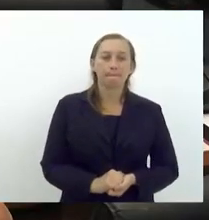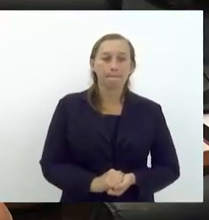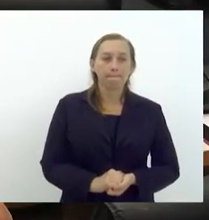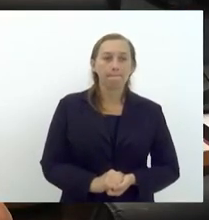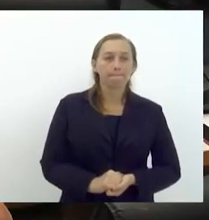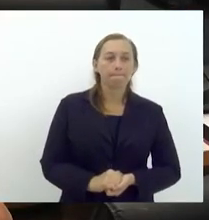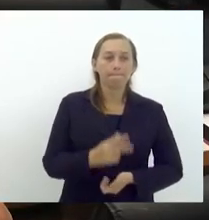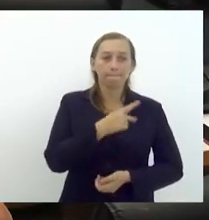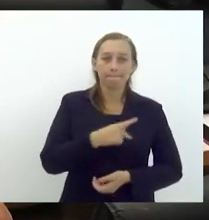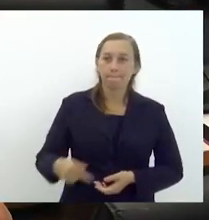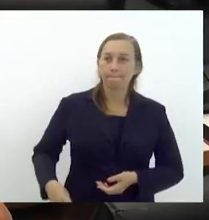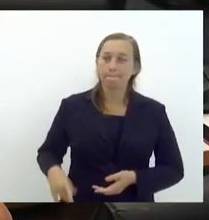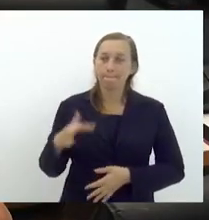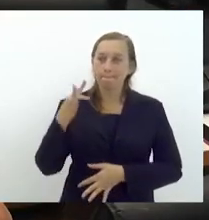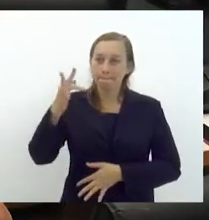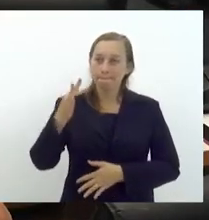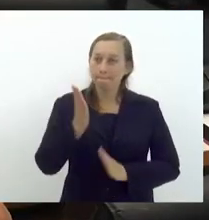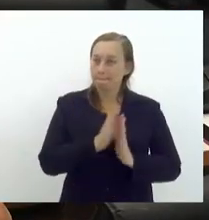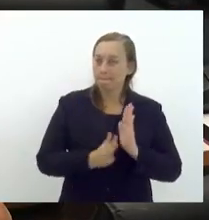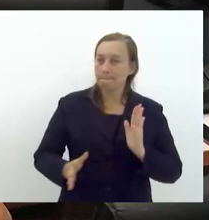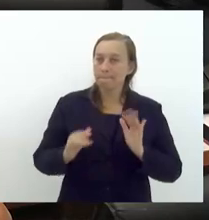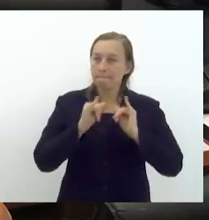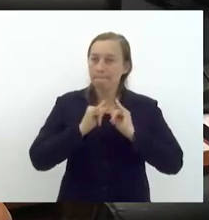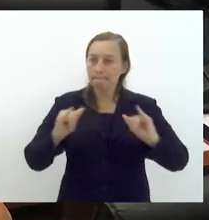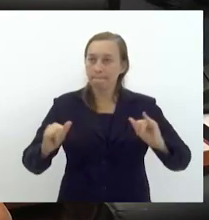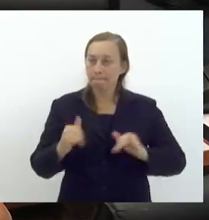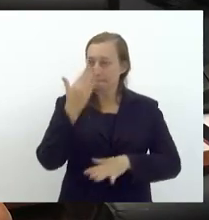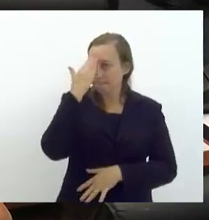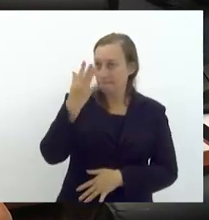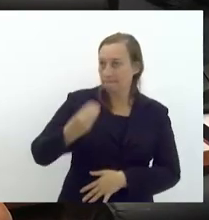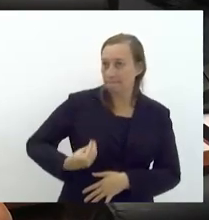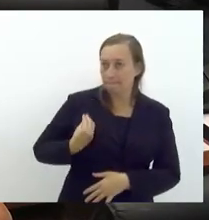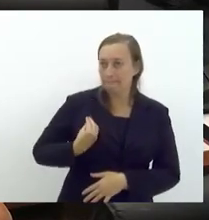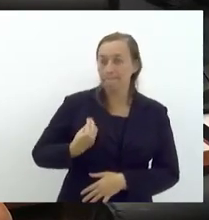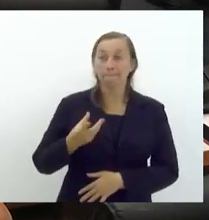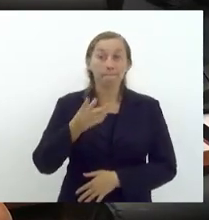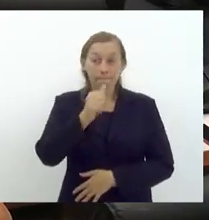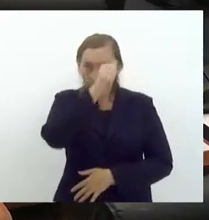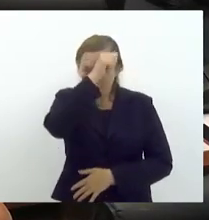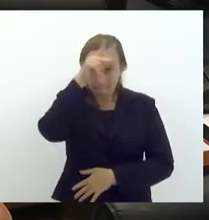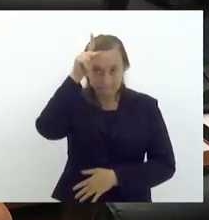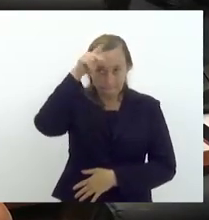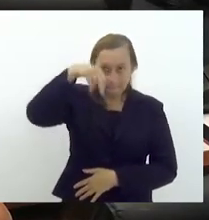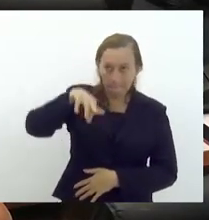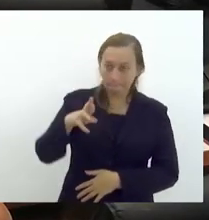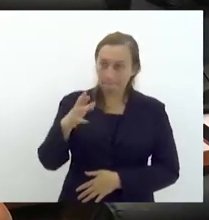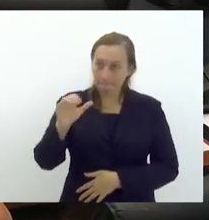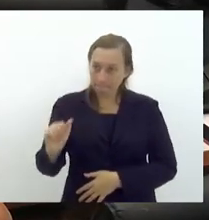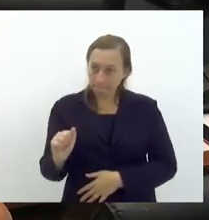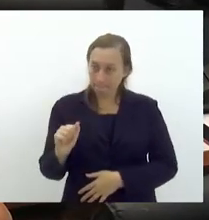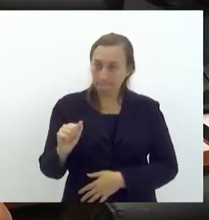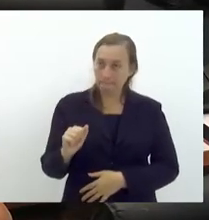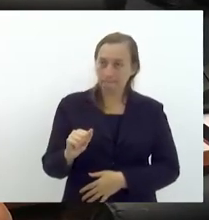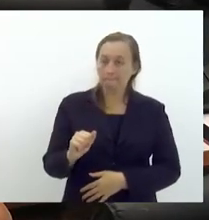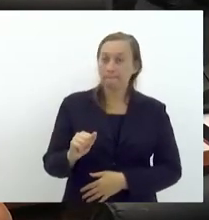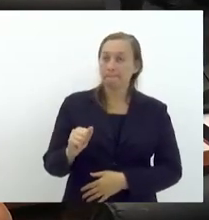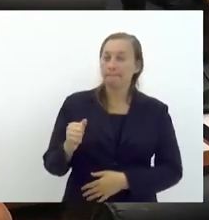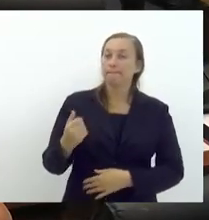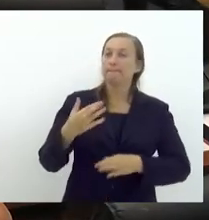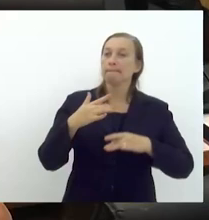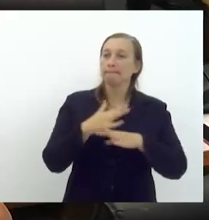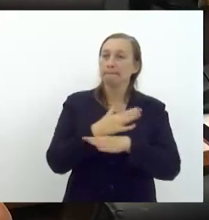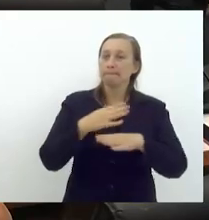Presidente o Brasil só anunciar aqui agradecer a presença da prefeita Marina Rocha da bucólica e bela cidade